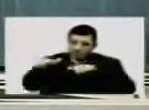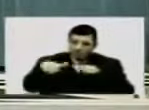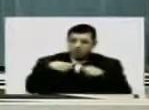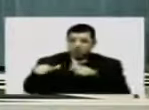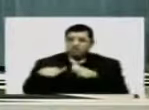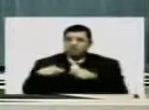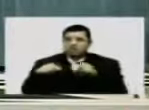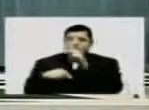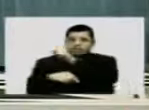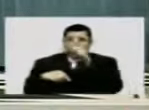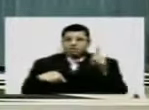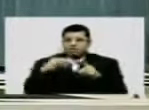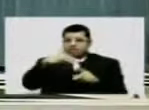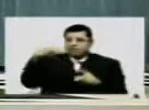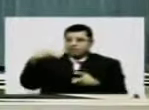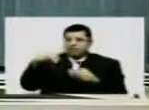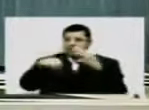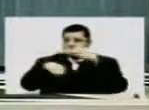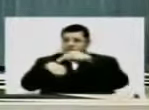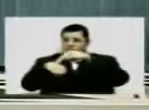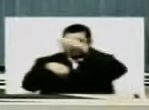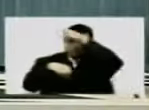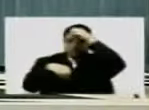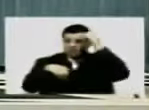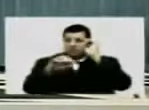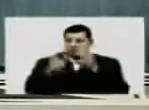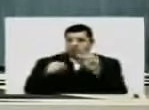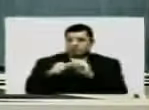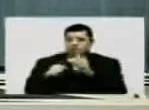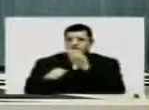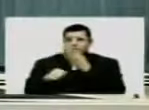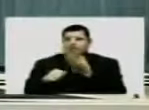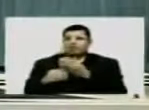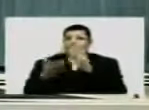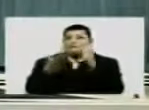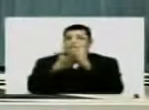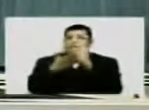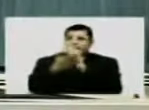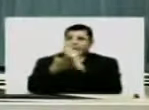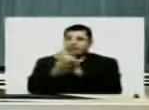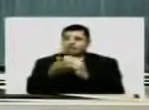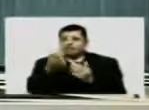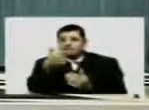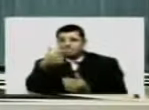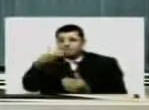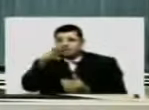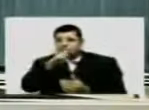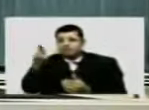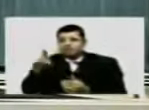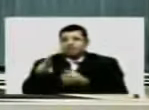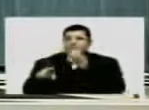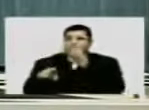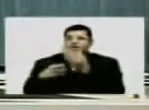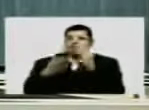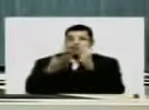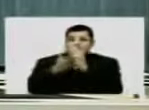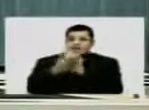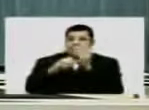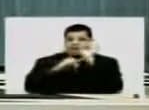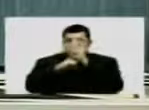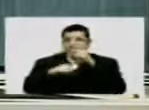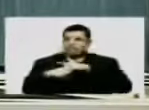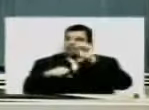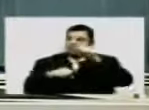negociação quando era presidente da Câmara Municipal de Manaus. O parcelamento é em 120 meses. A Assembleia